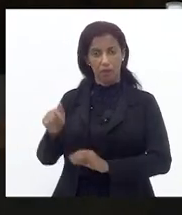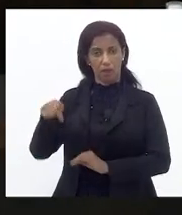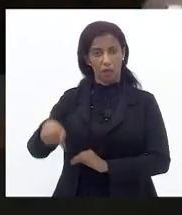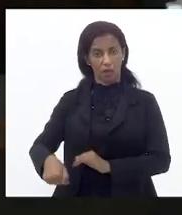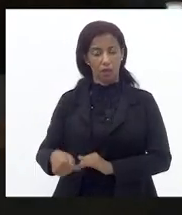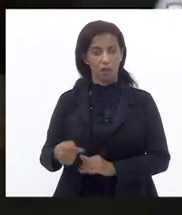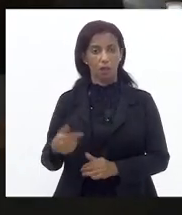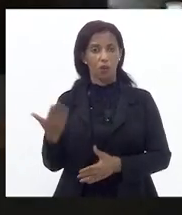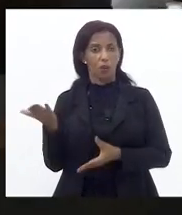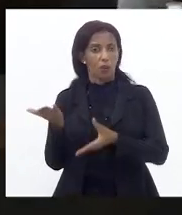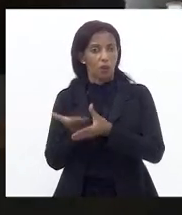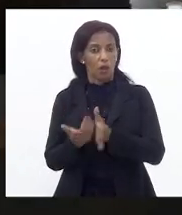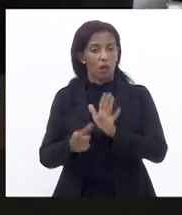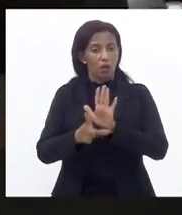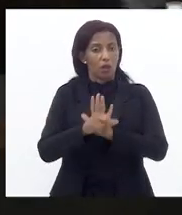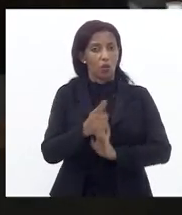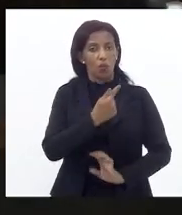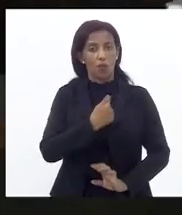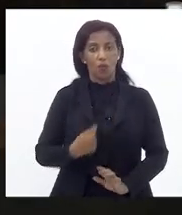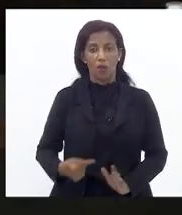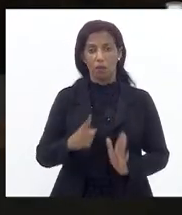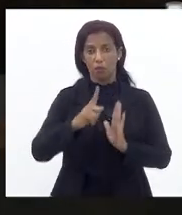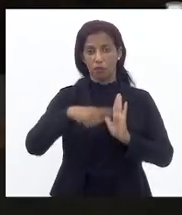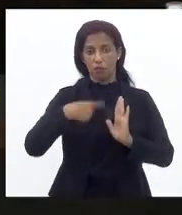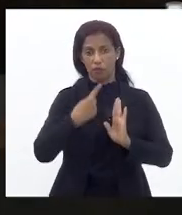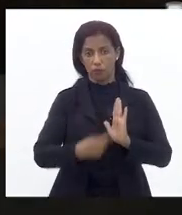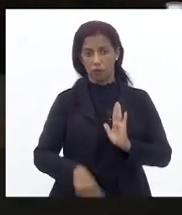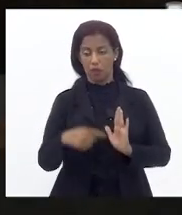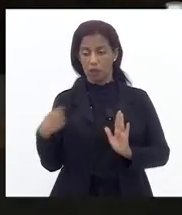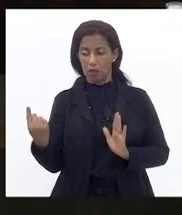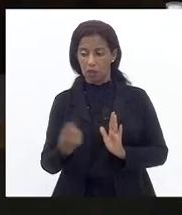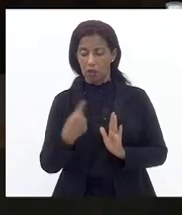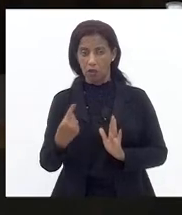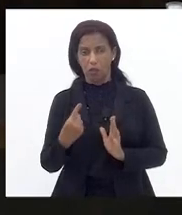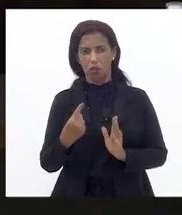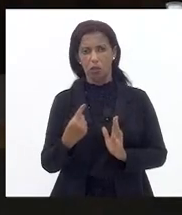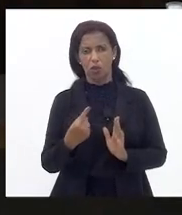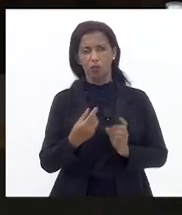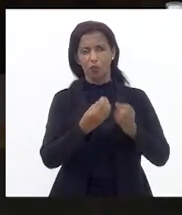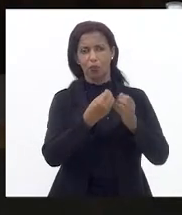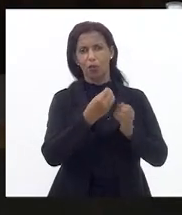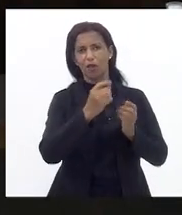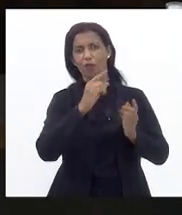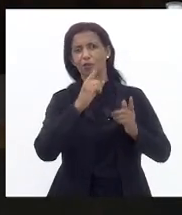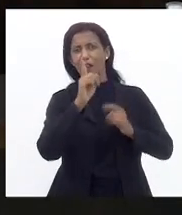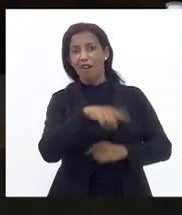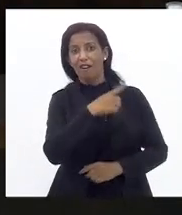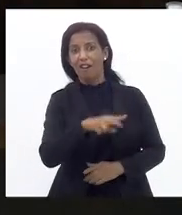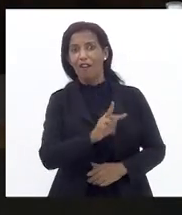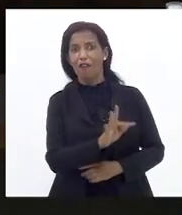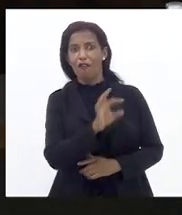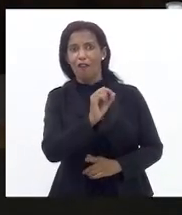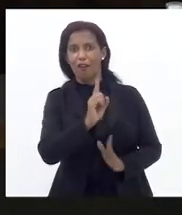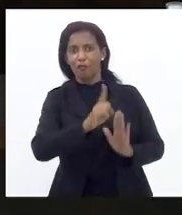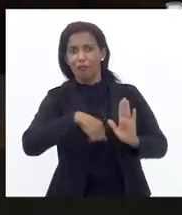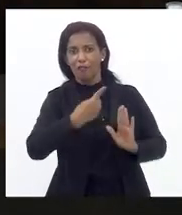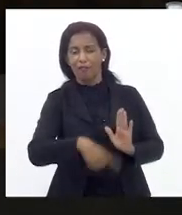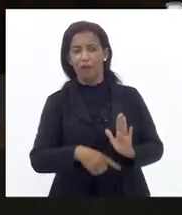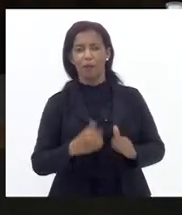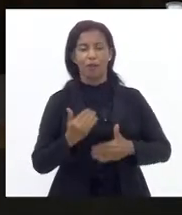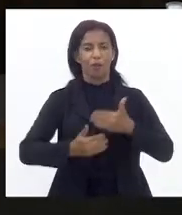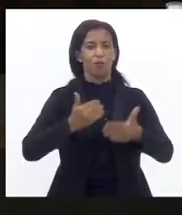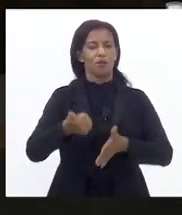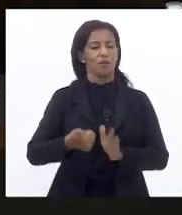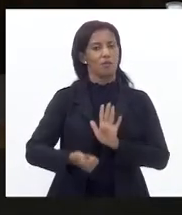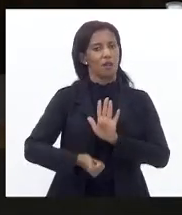o processo legislativo Governador pode vetar e nós podemos derrubar o velto é para ter o processo